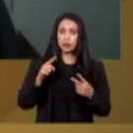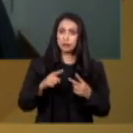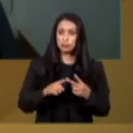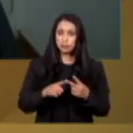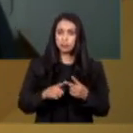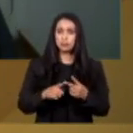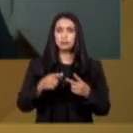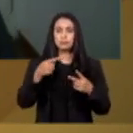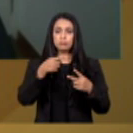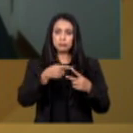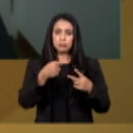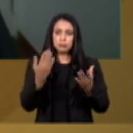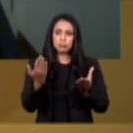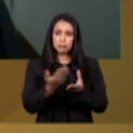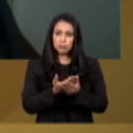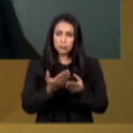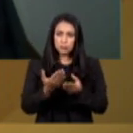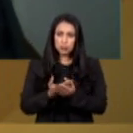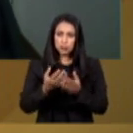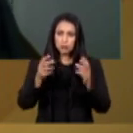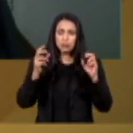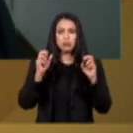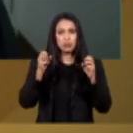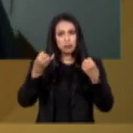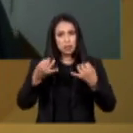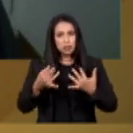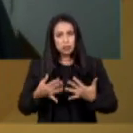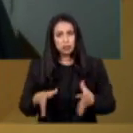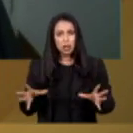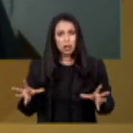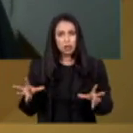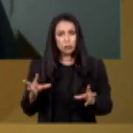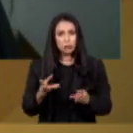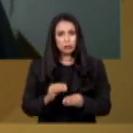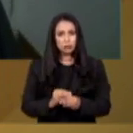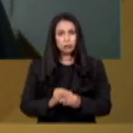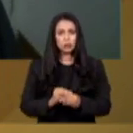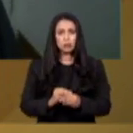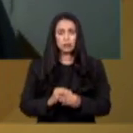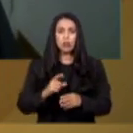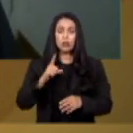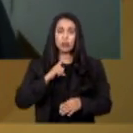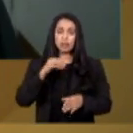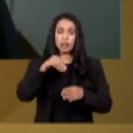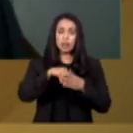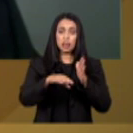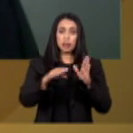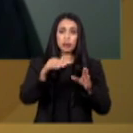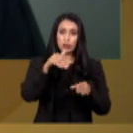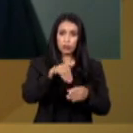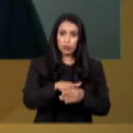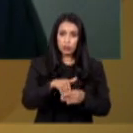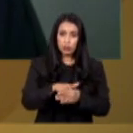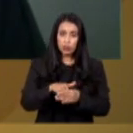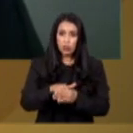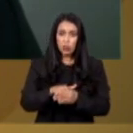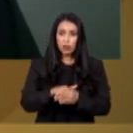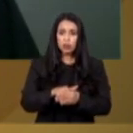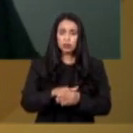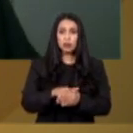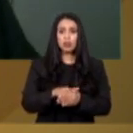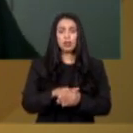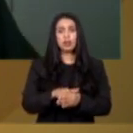peitos e trago nesta matéria uma o que está na vó é que a